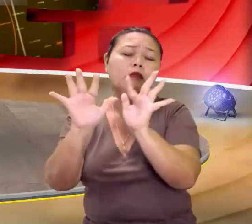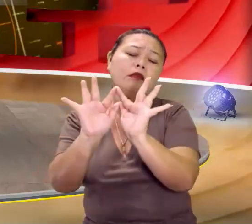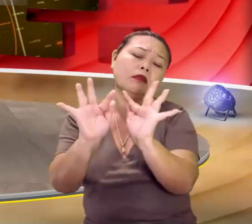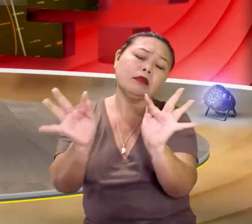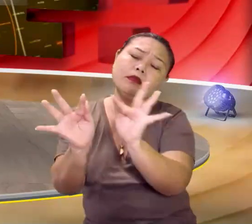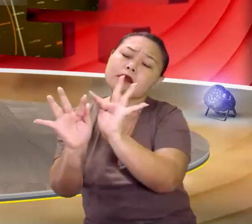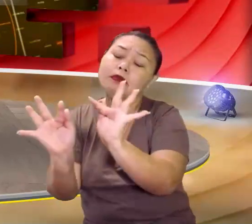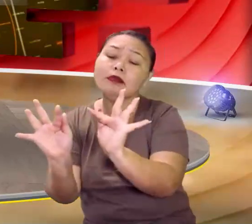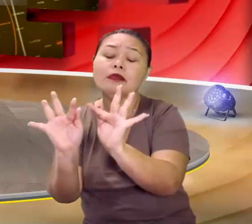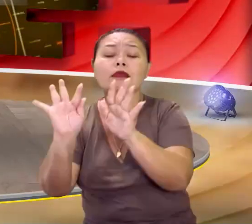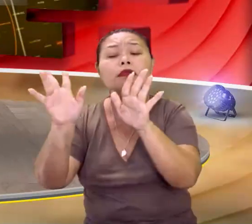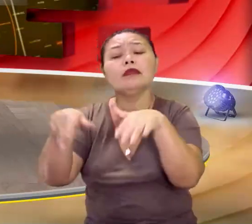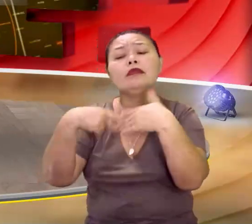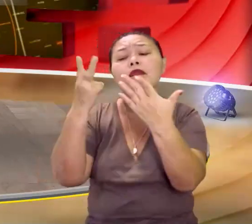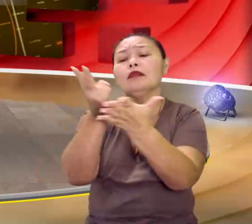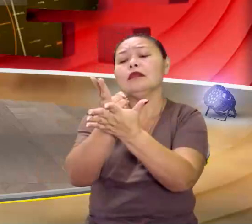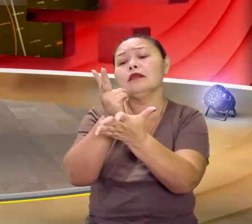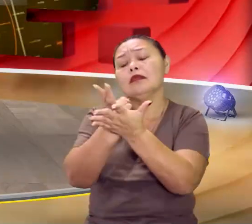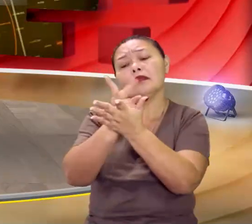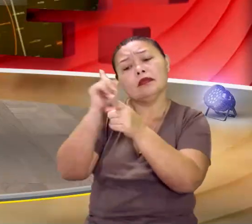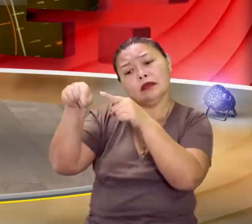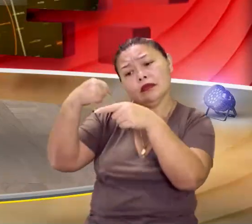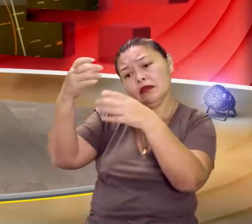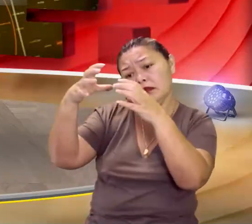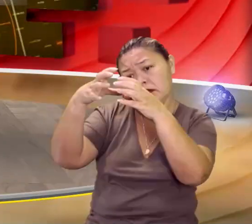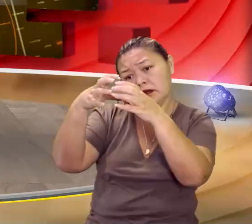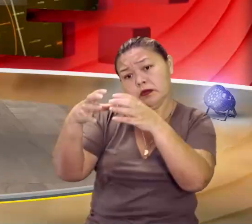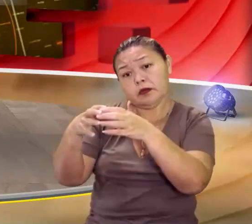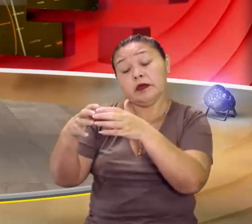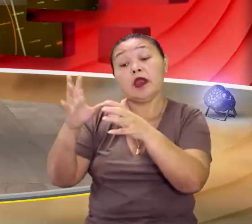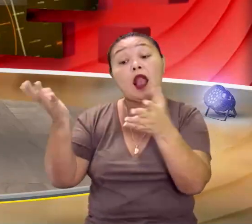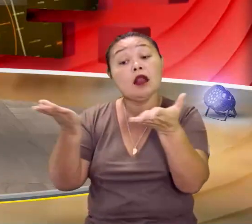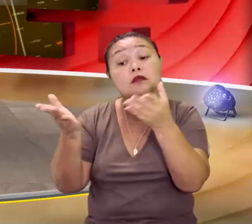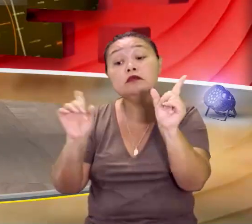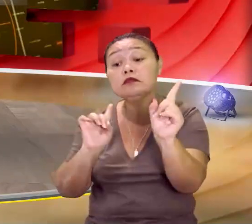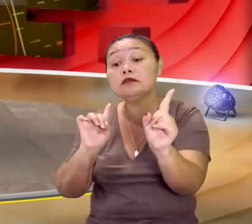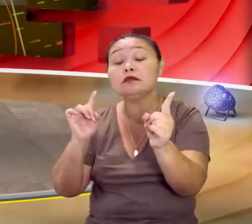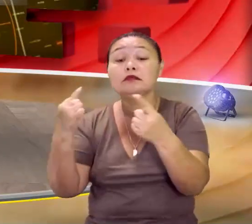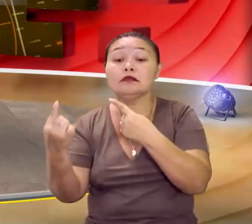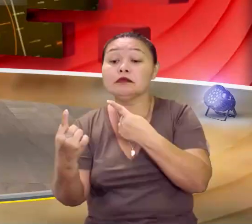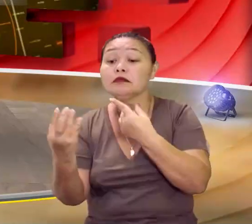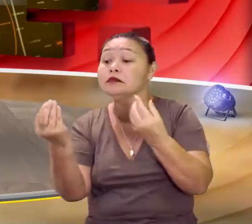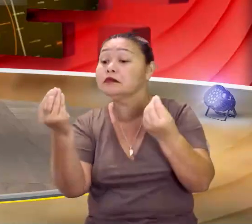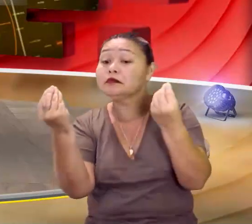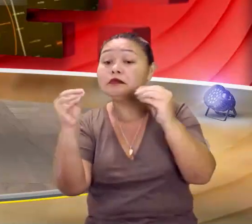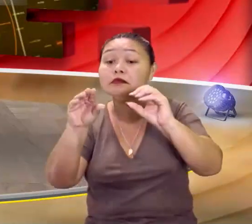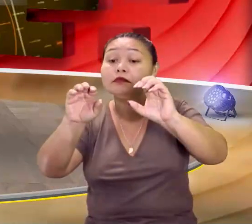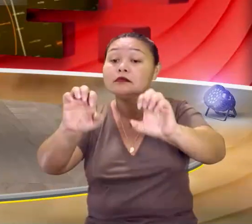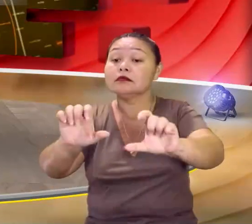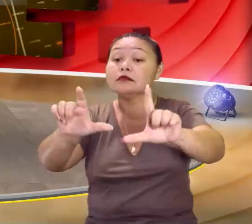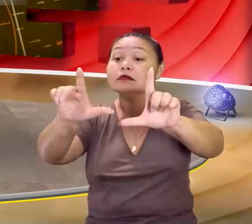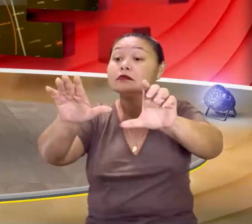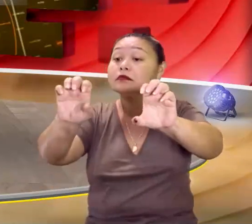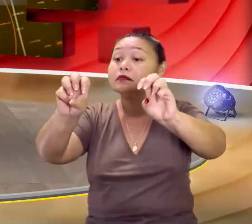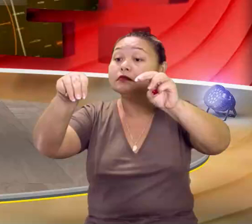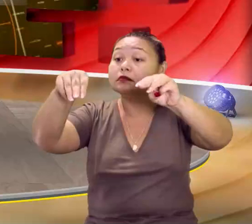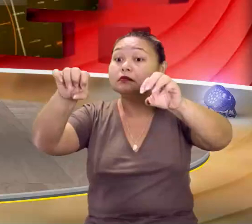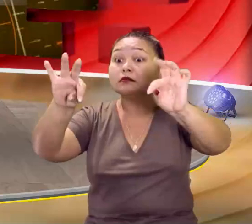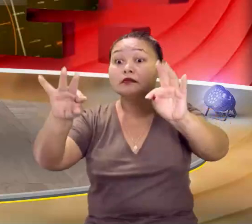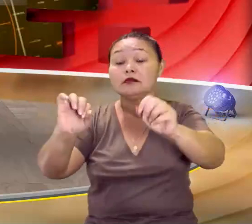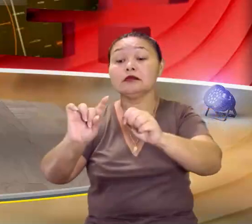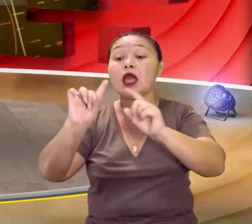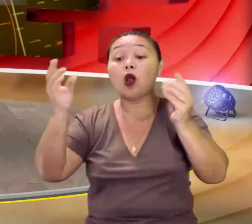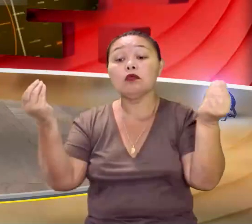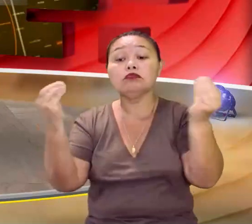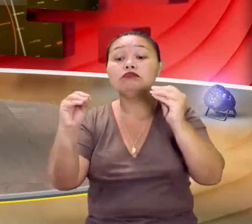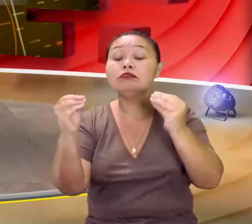simples e do mesmo jeito que o outro conjunto. Só que agora, ao invés de identificar elementos, nós vamos colocar só os quantitativos e